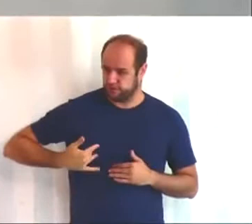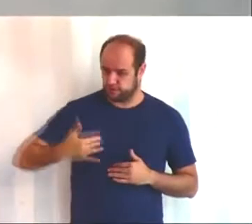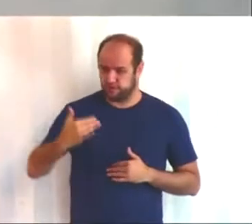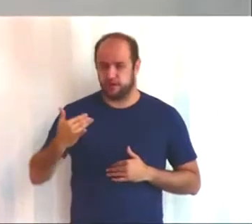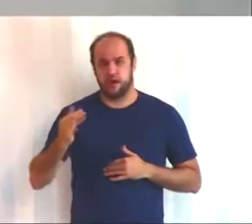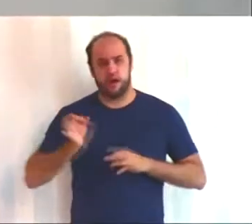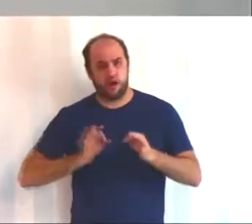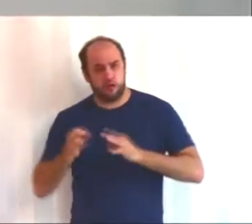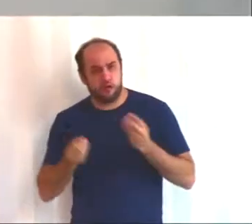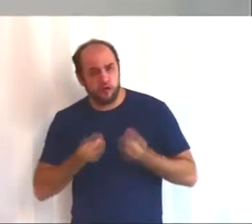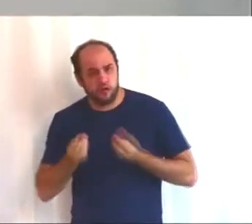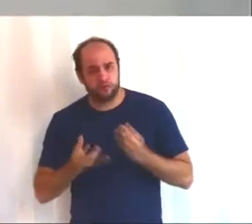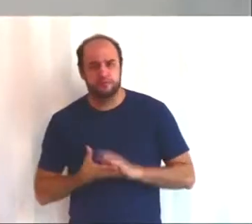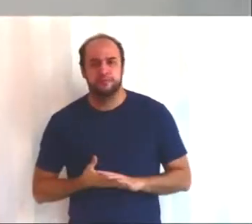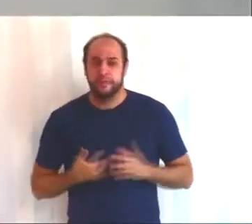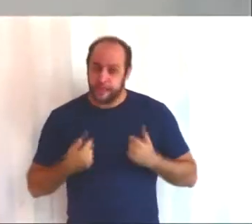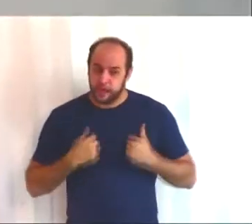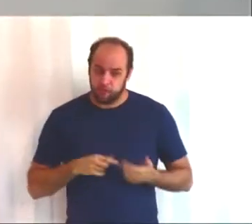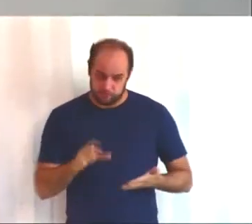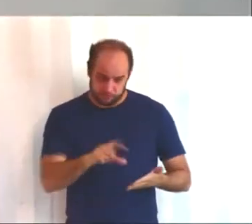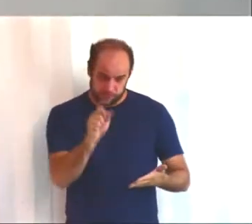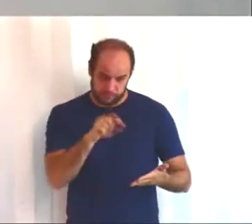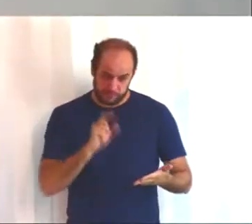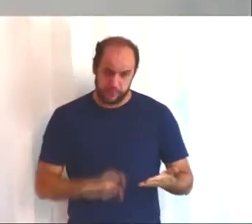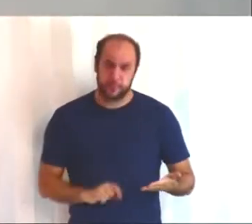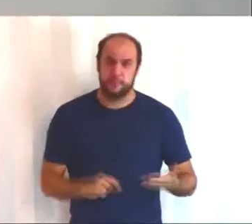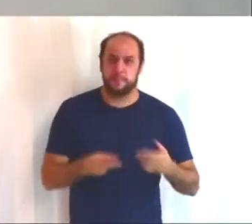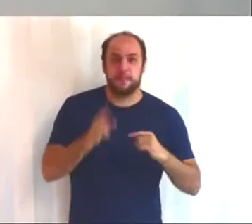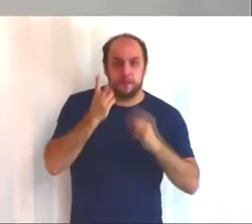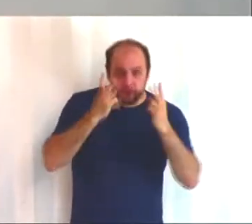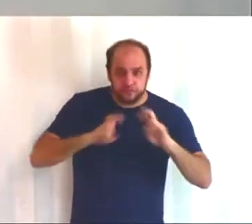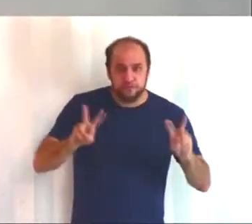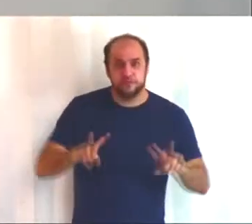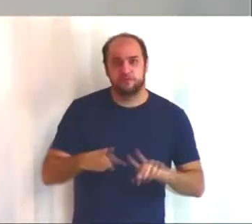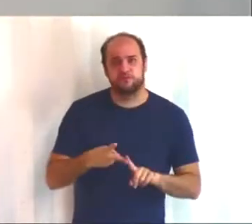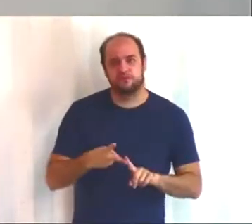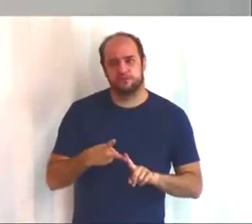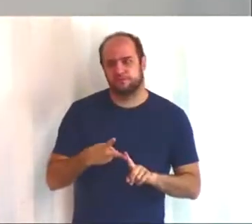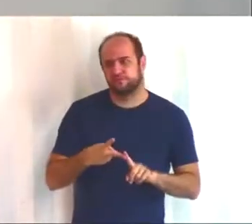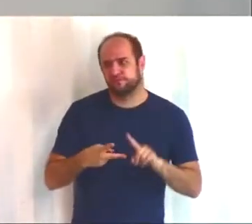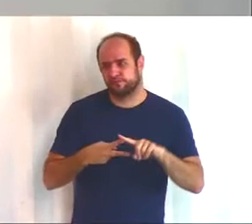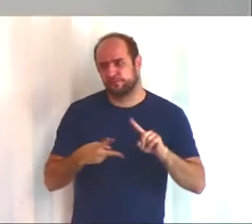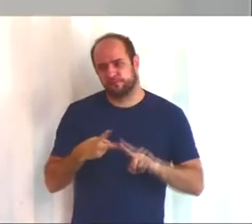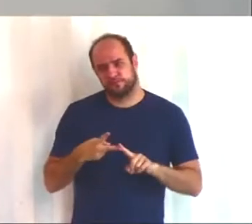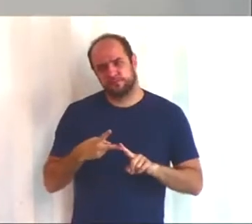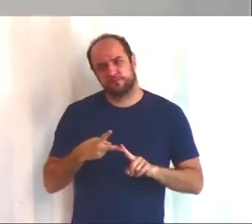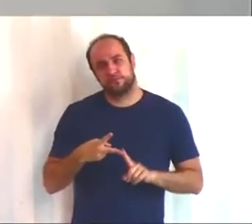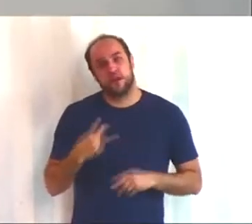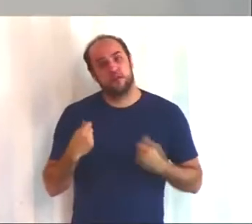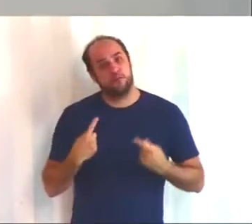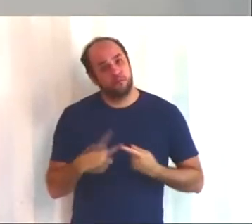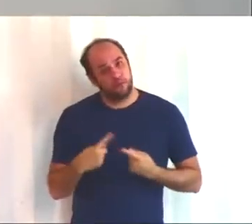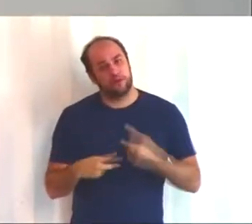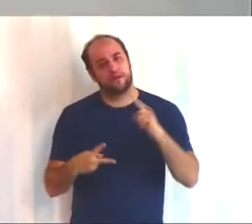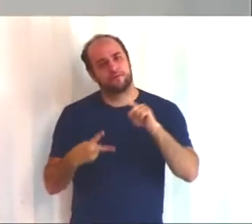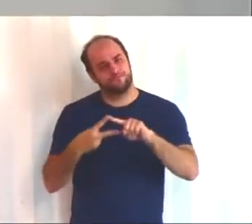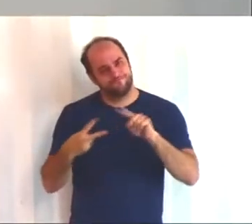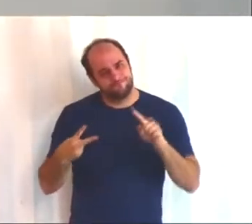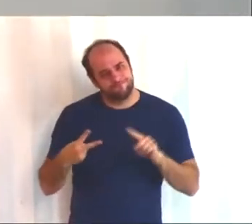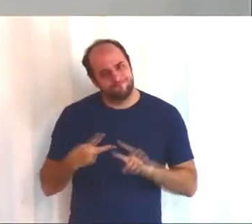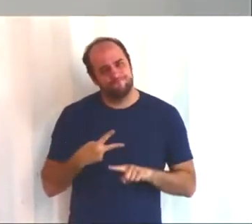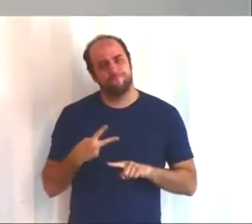eu li aqui o texto, vejamos essas duas visões iniciais, né? Porque dentro dessas duas